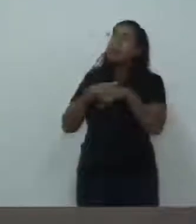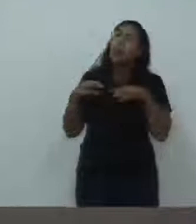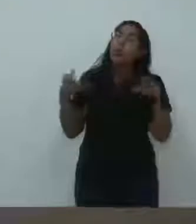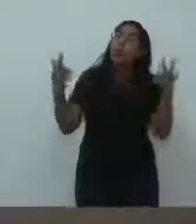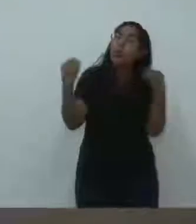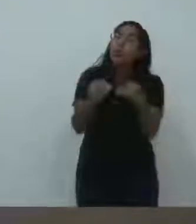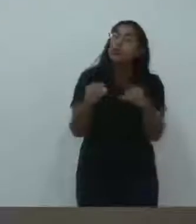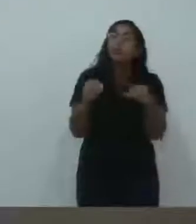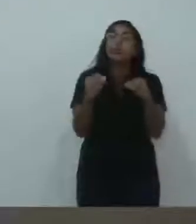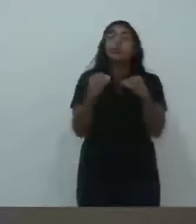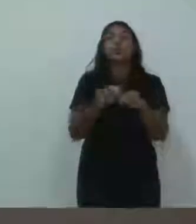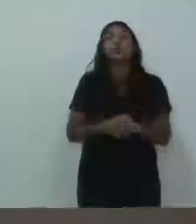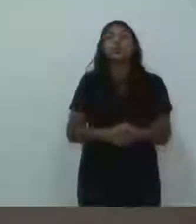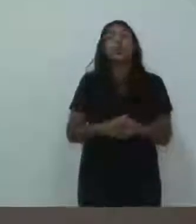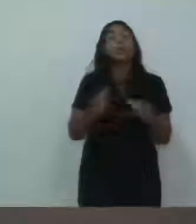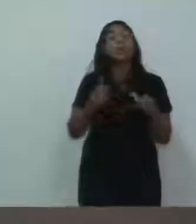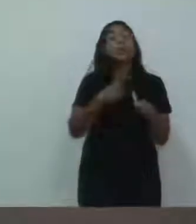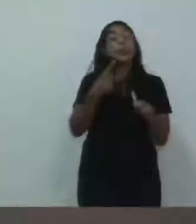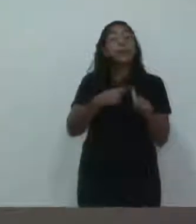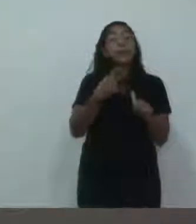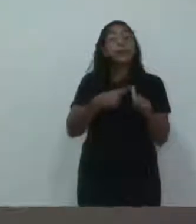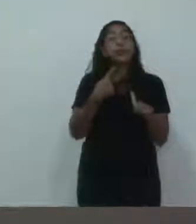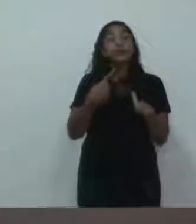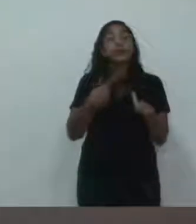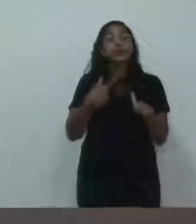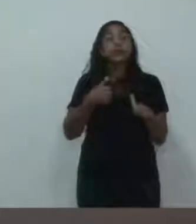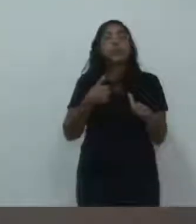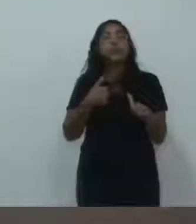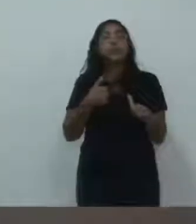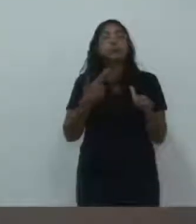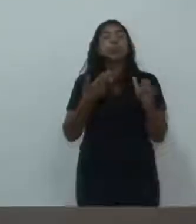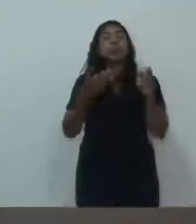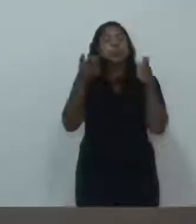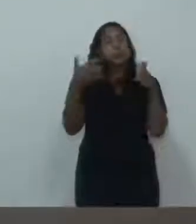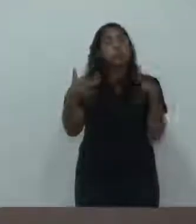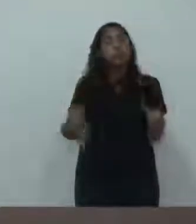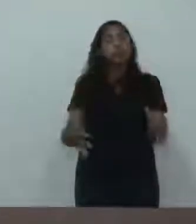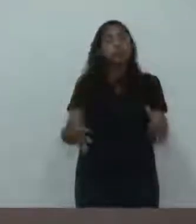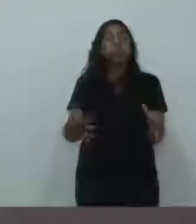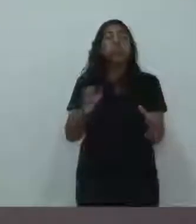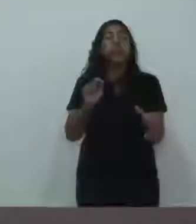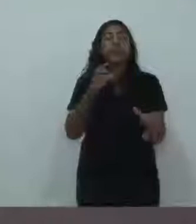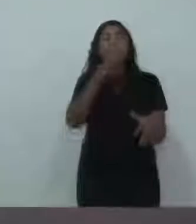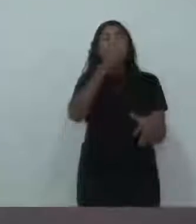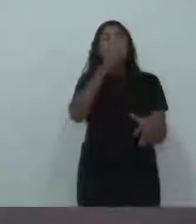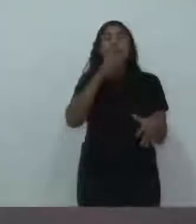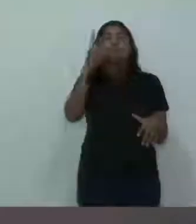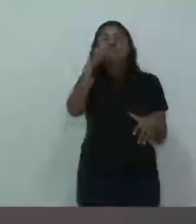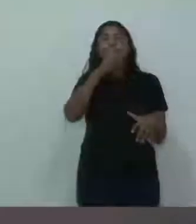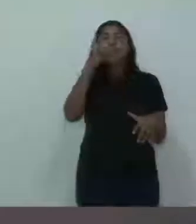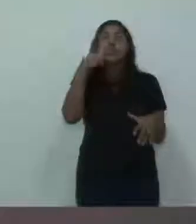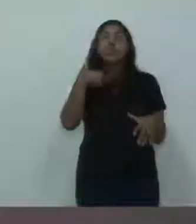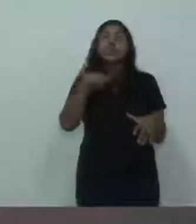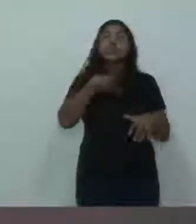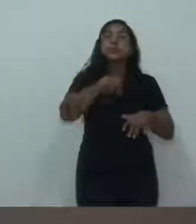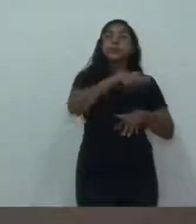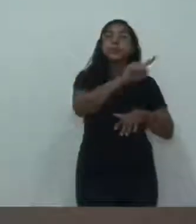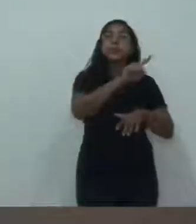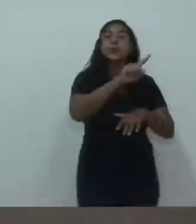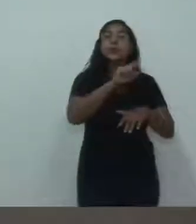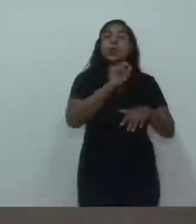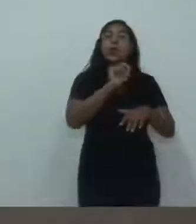Então, primeiro, faço questão de trazer um tema que a gente viveu esse final de semana, a alegria de participar da questão